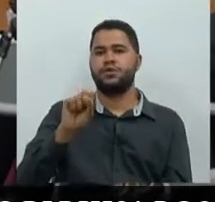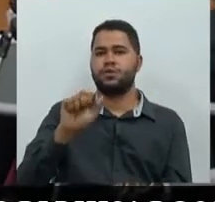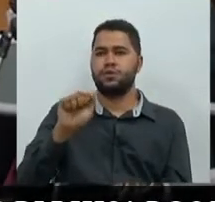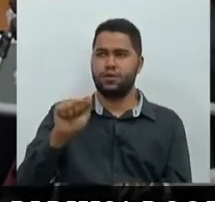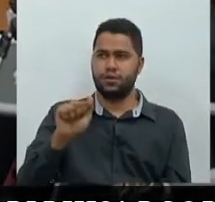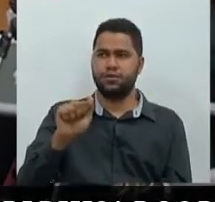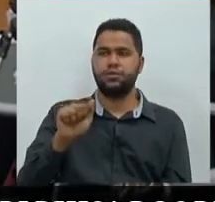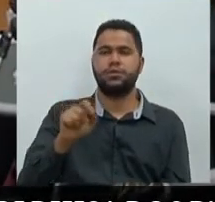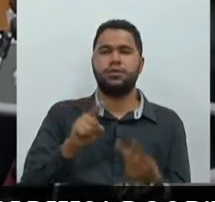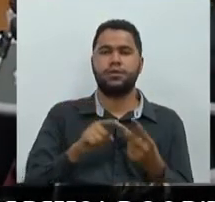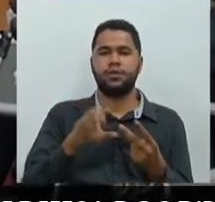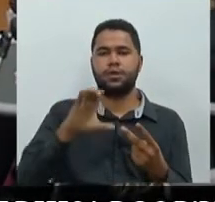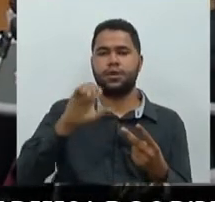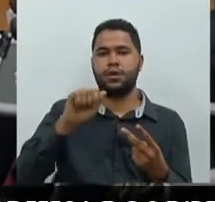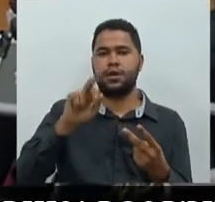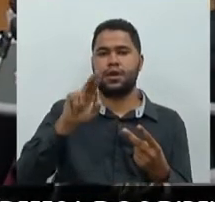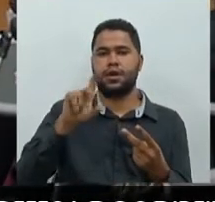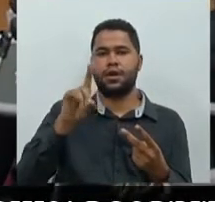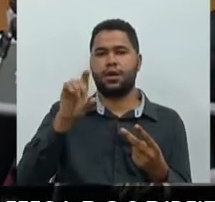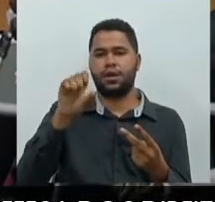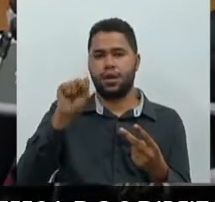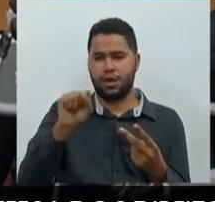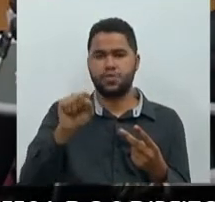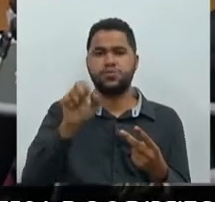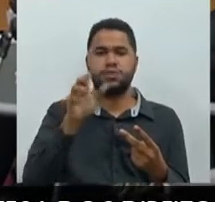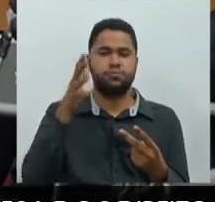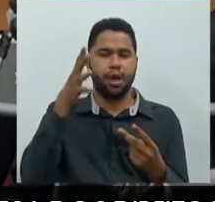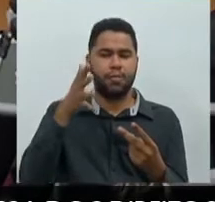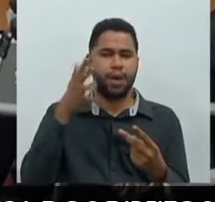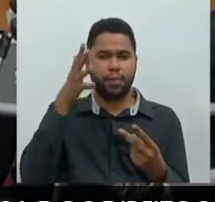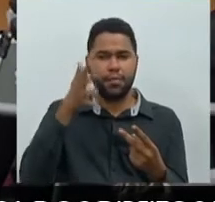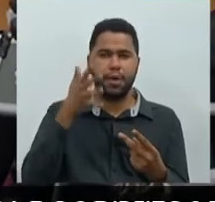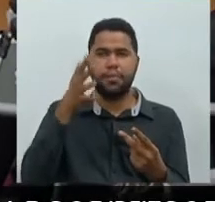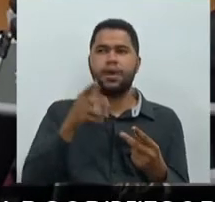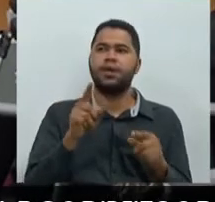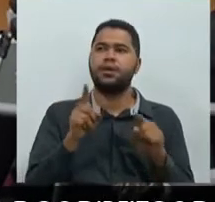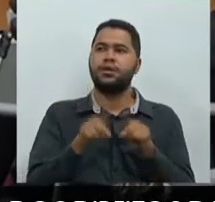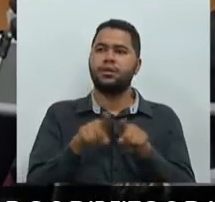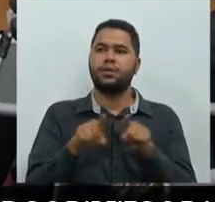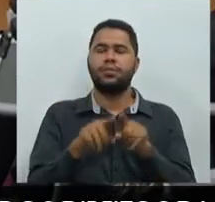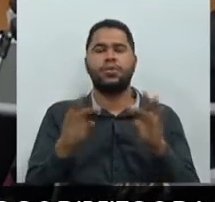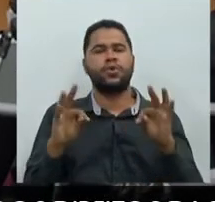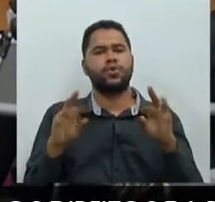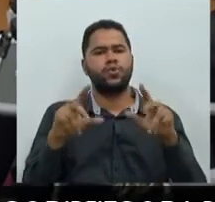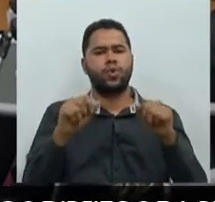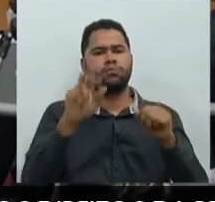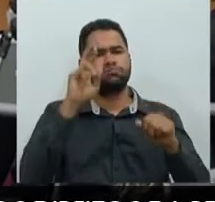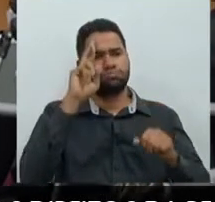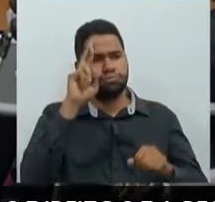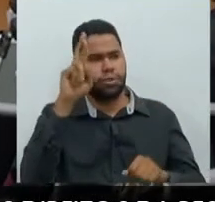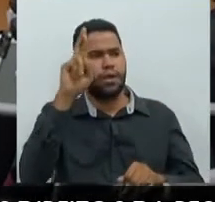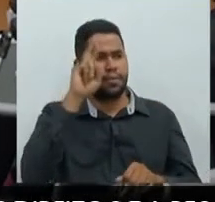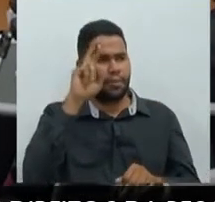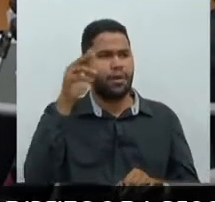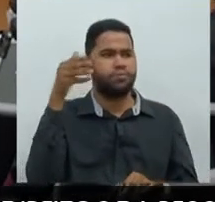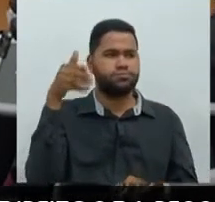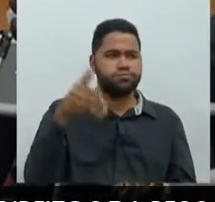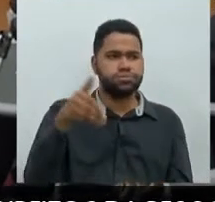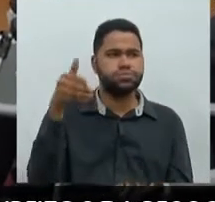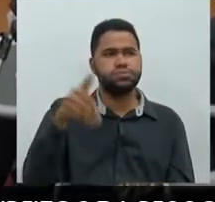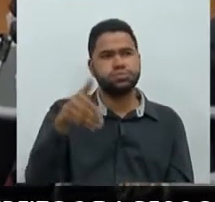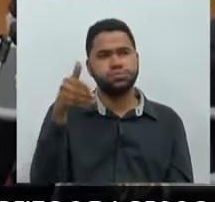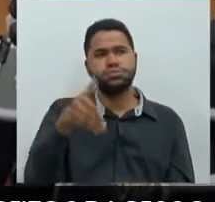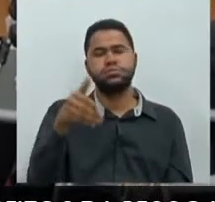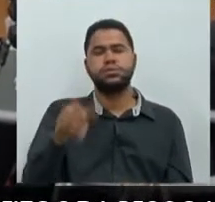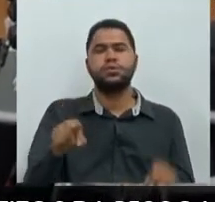e o Carlos, né, que fizeram uso aqui da palavra, mas também todas as outras diretoras, né, que participaram e